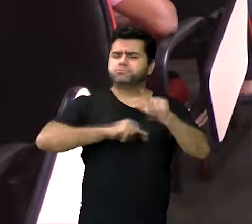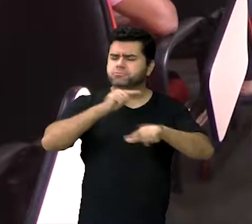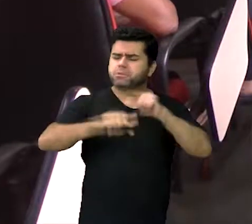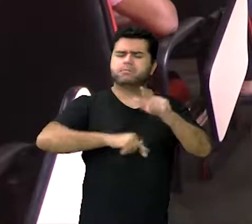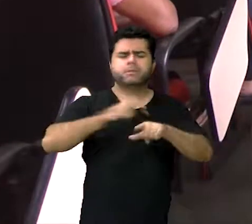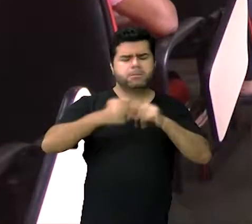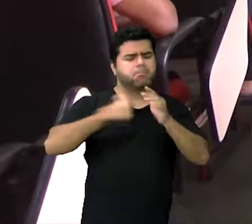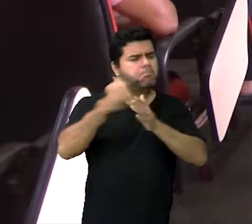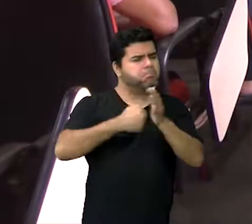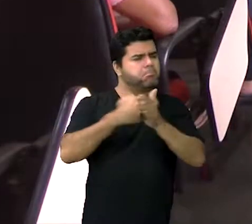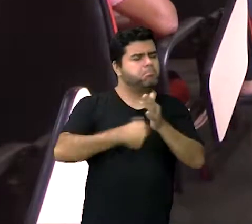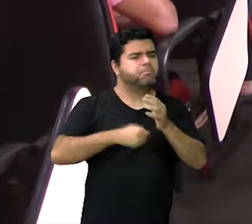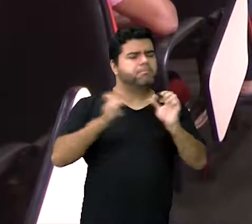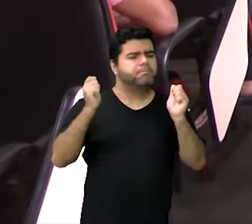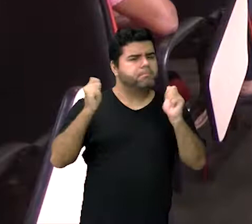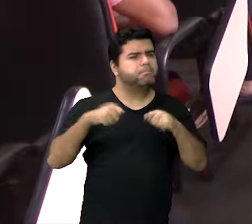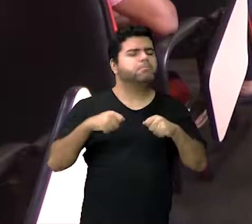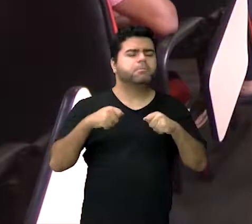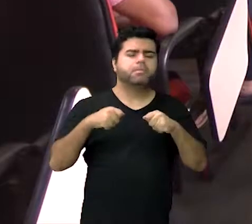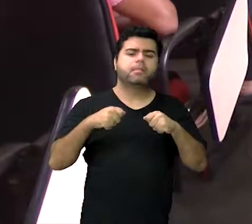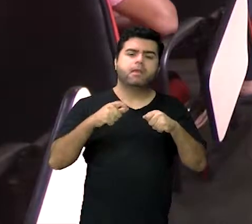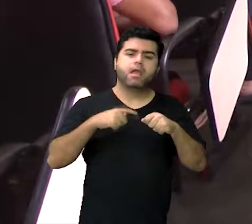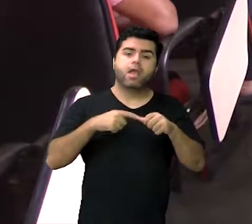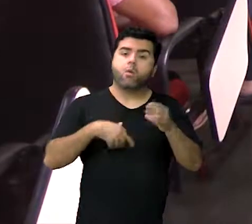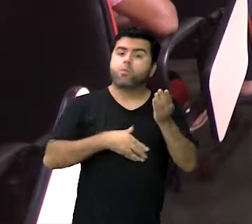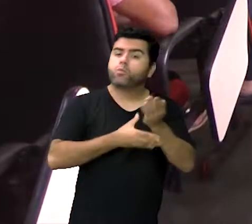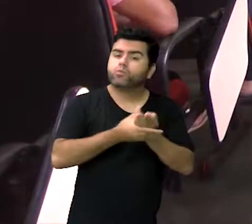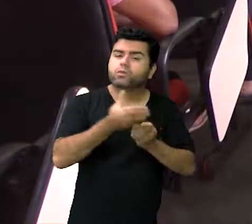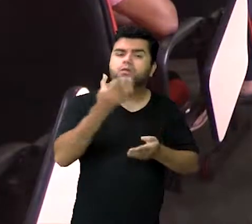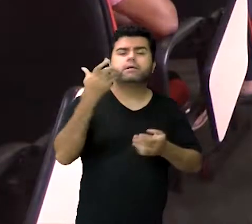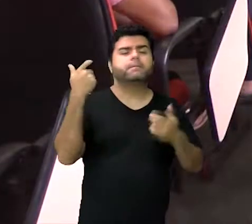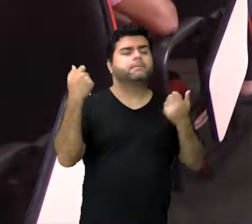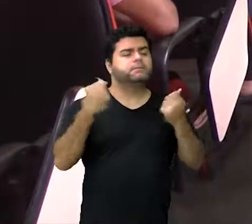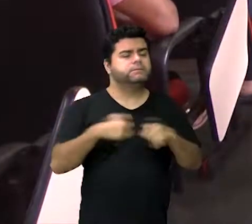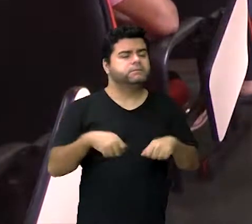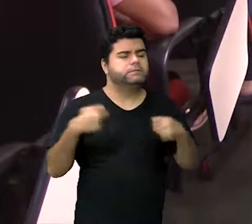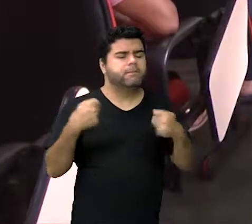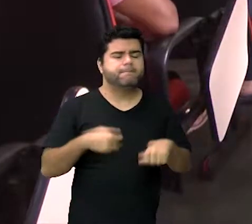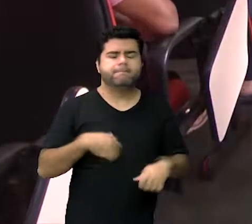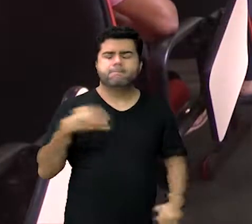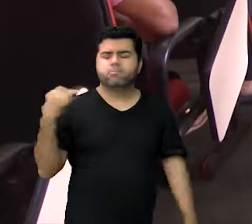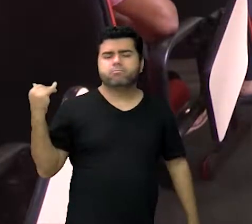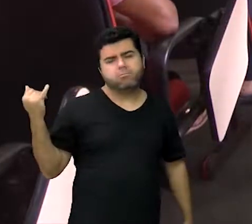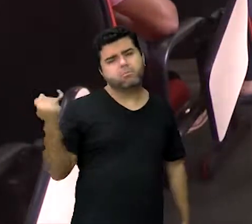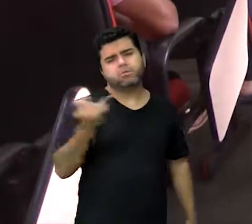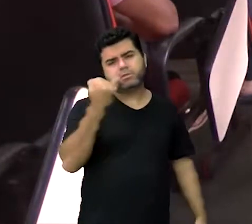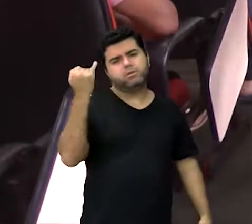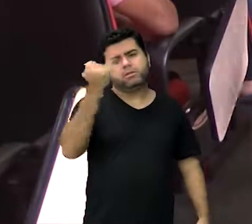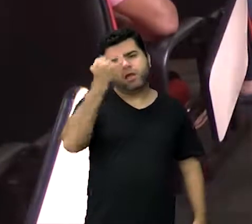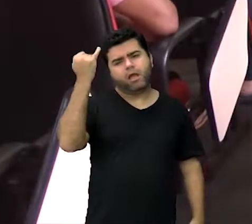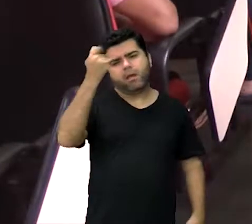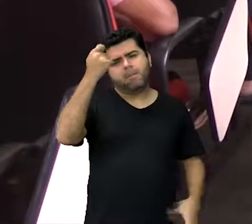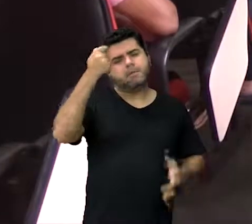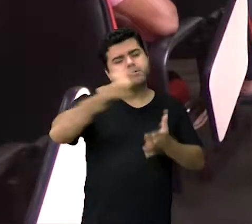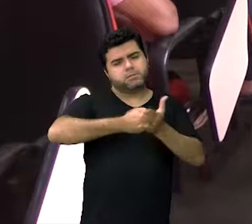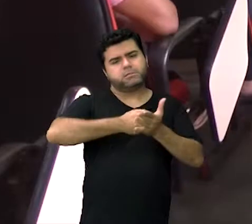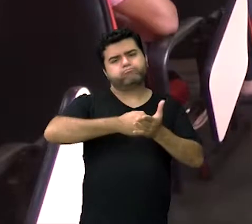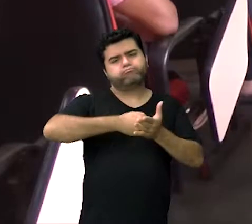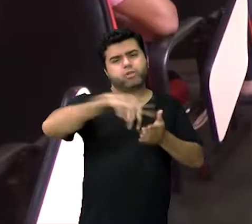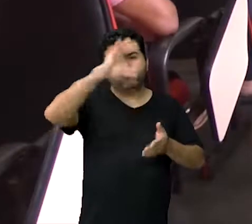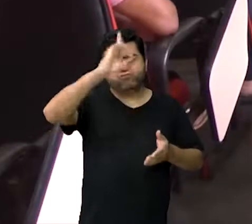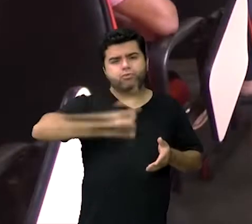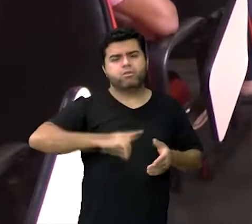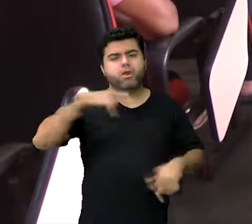questão. Necessário, conselho tão necessário para poder garantir esses direitos e essa política pública